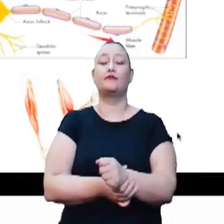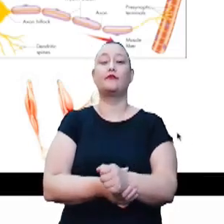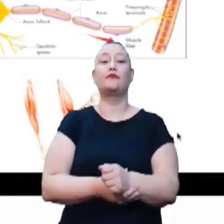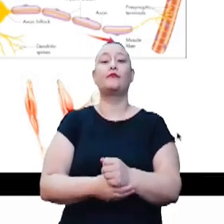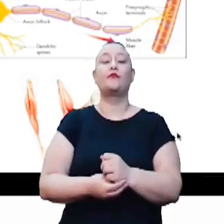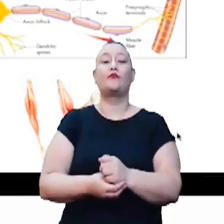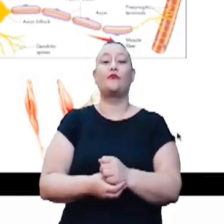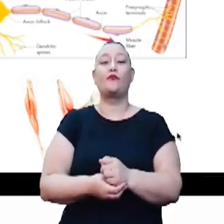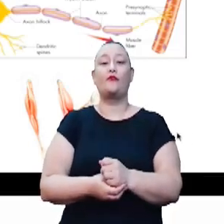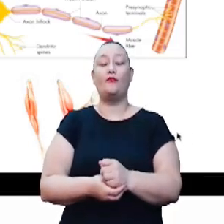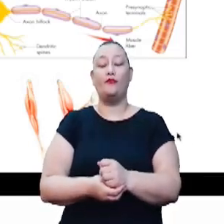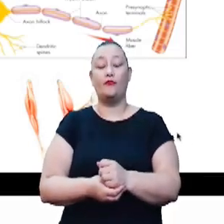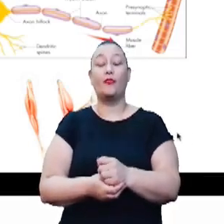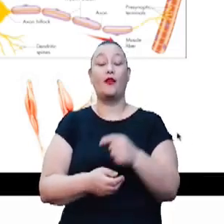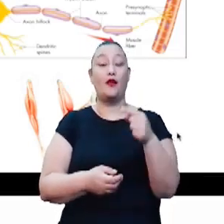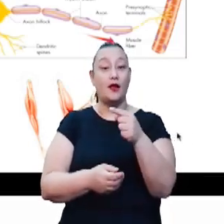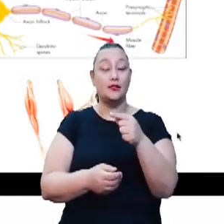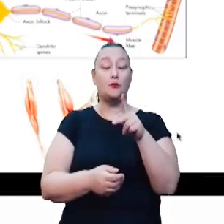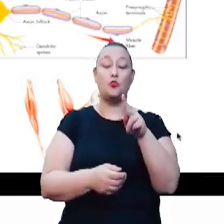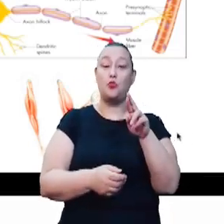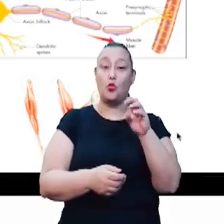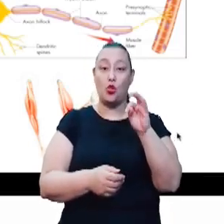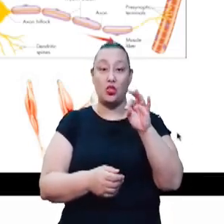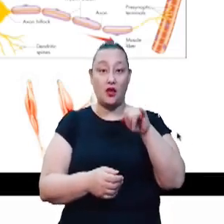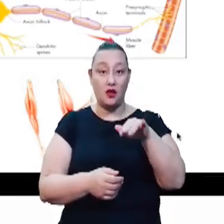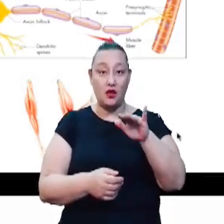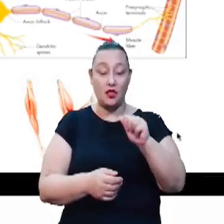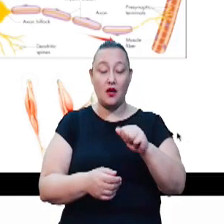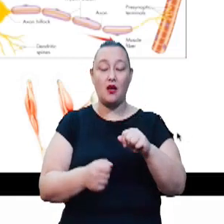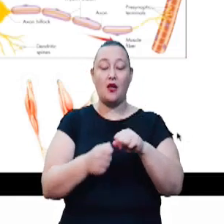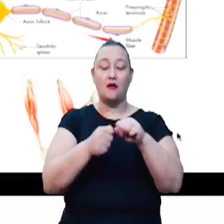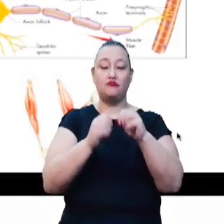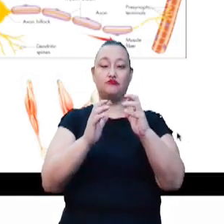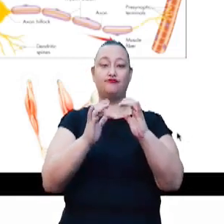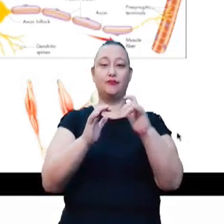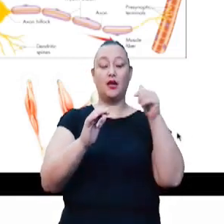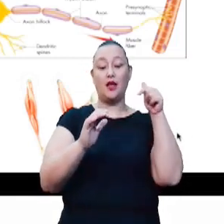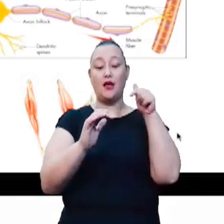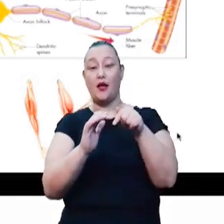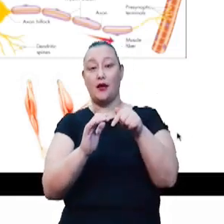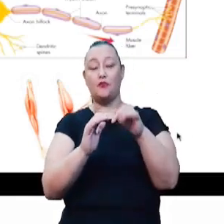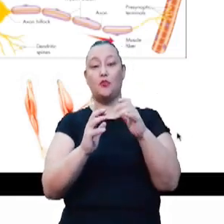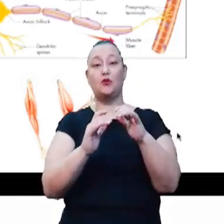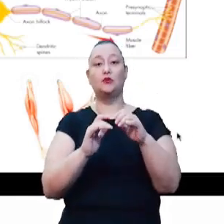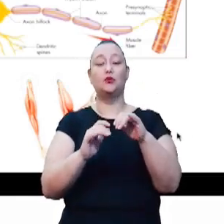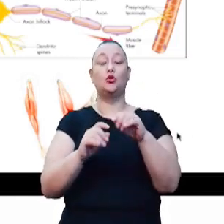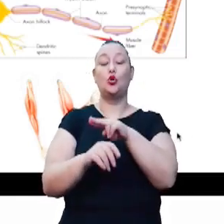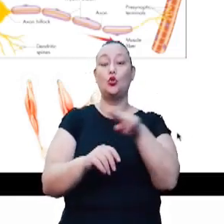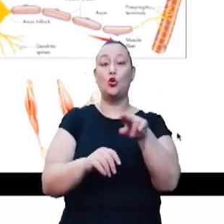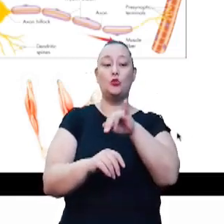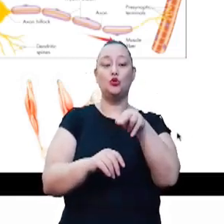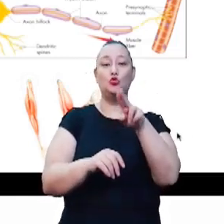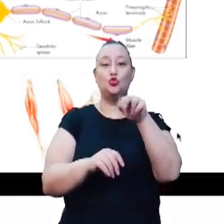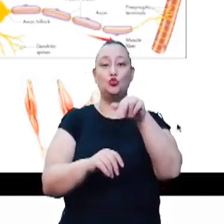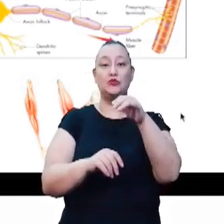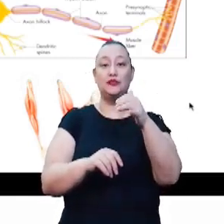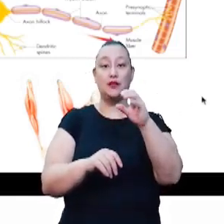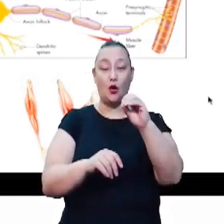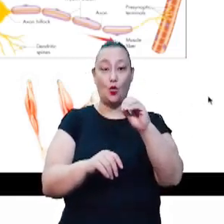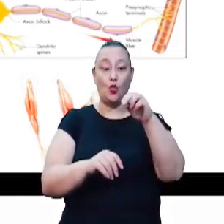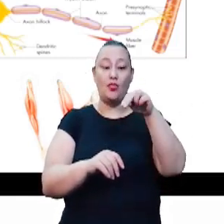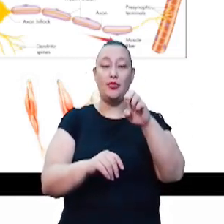Tá? Essa proteína, ela atua numa região neurológica que a gente chama de junção neuromuscular.